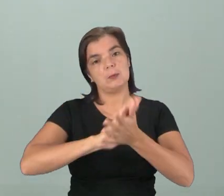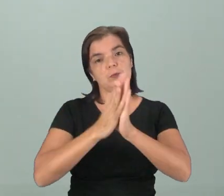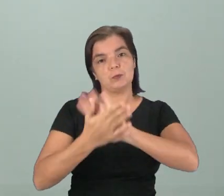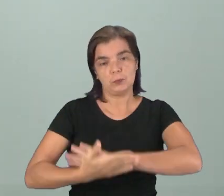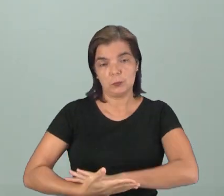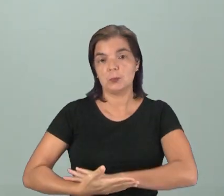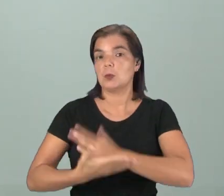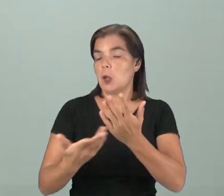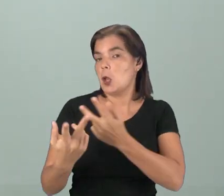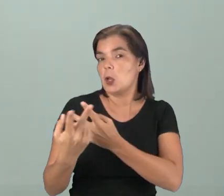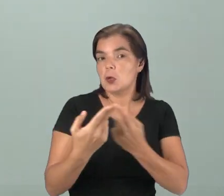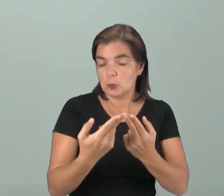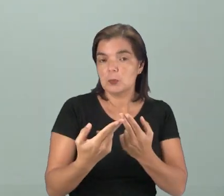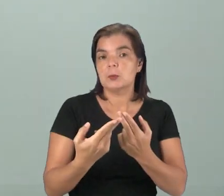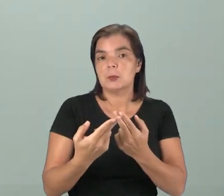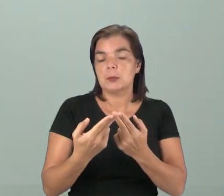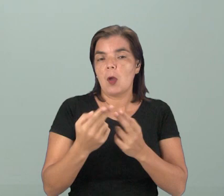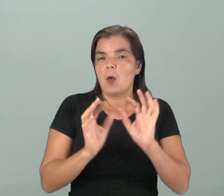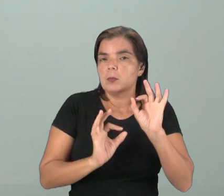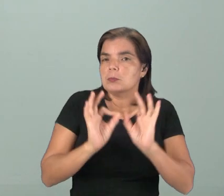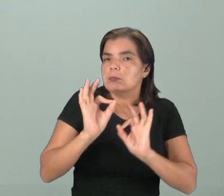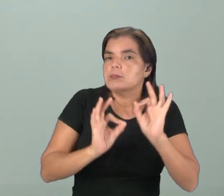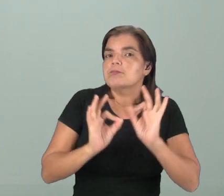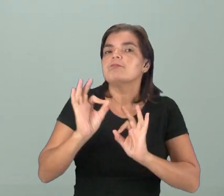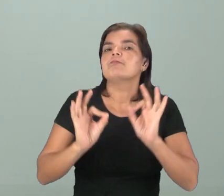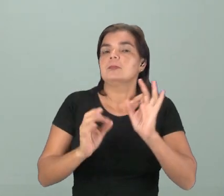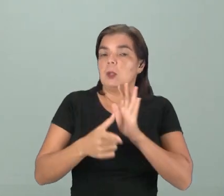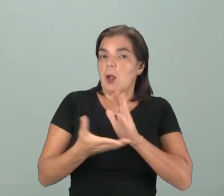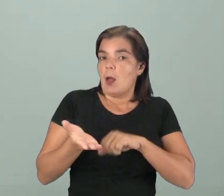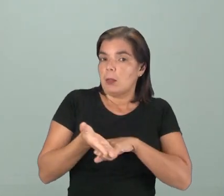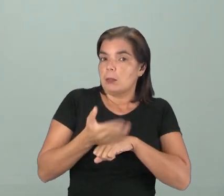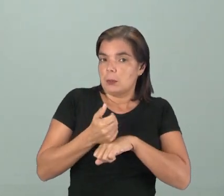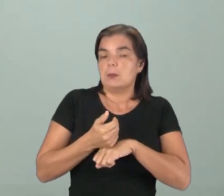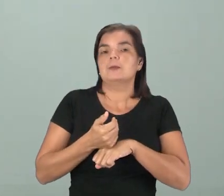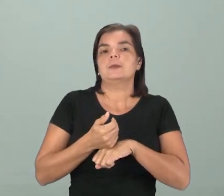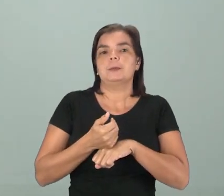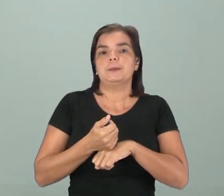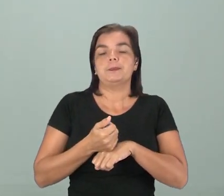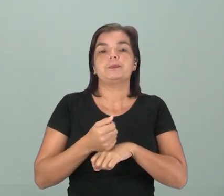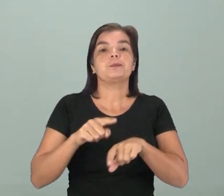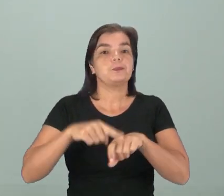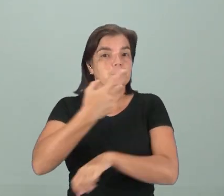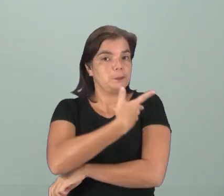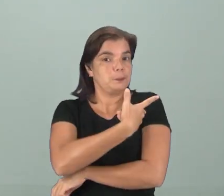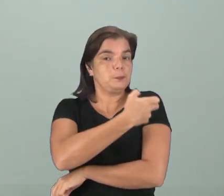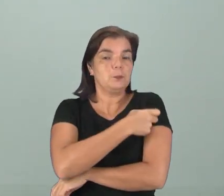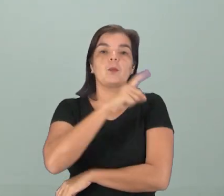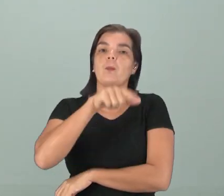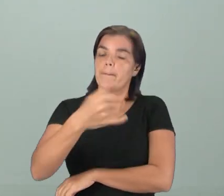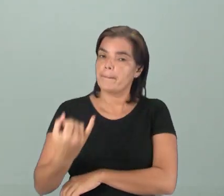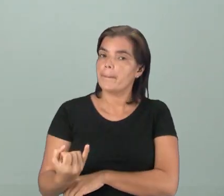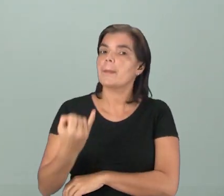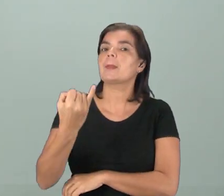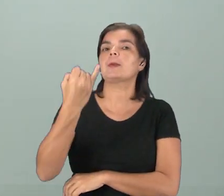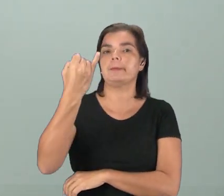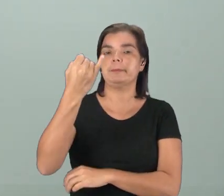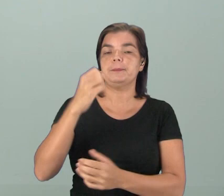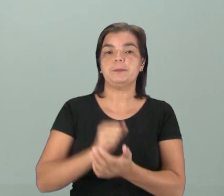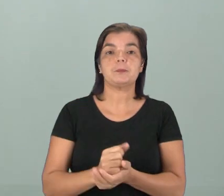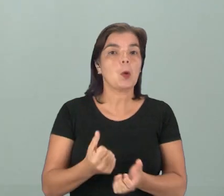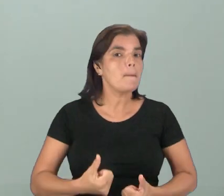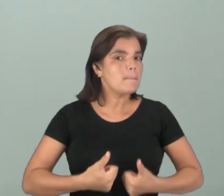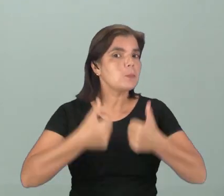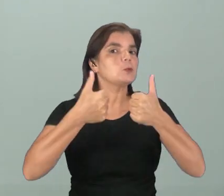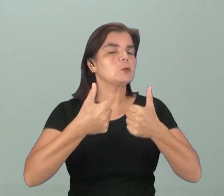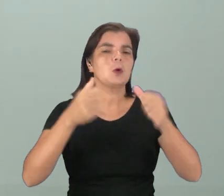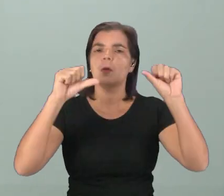fazer. Então é como se fosse uma preparação que a gente faz antecipada. Tomar as vacinas, então, é algo muito positivo. Não é